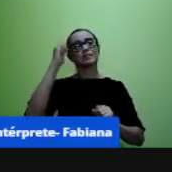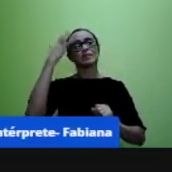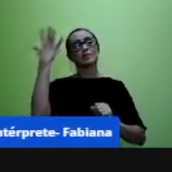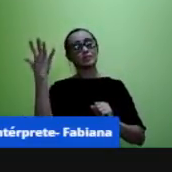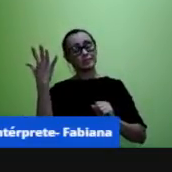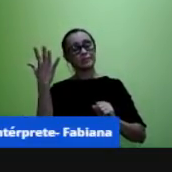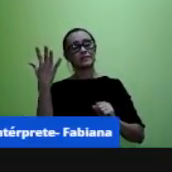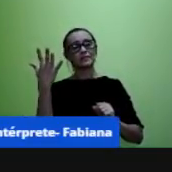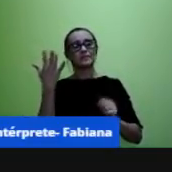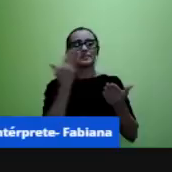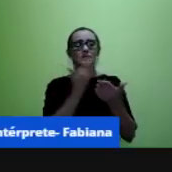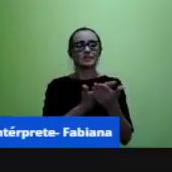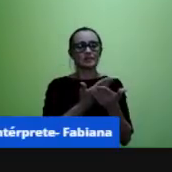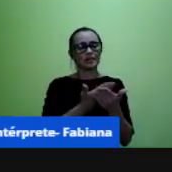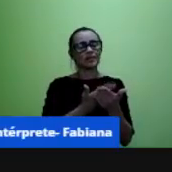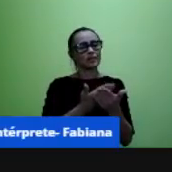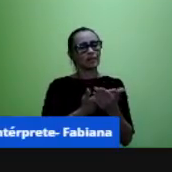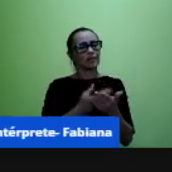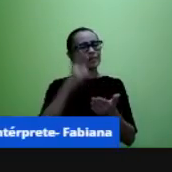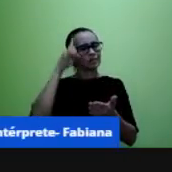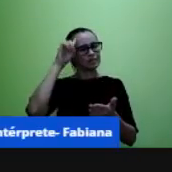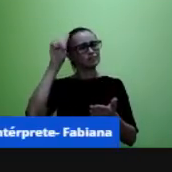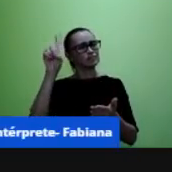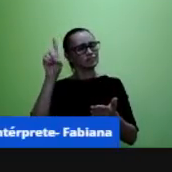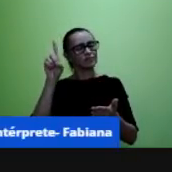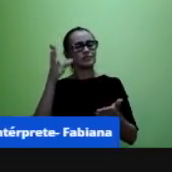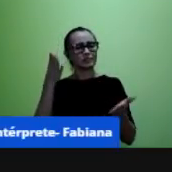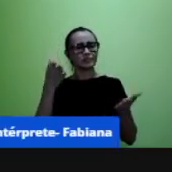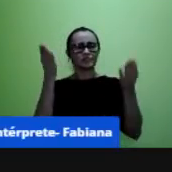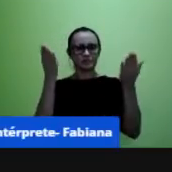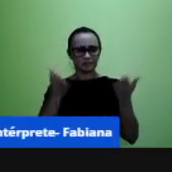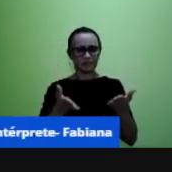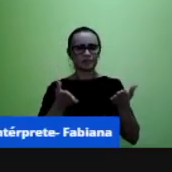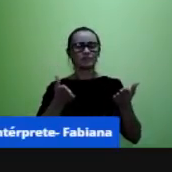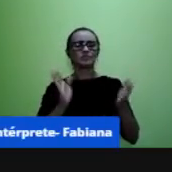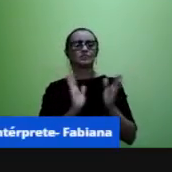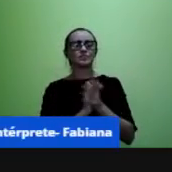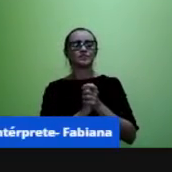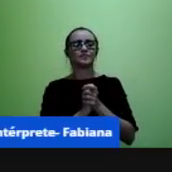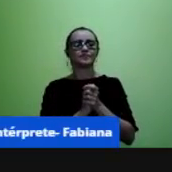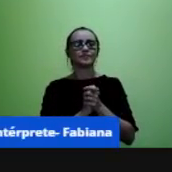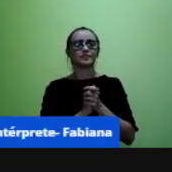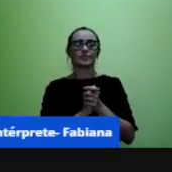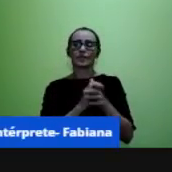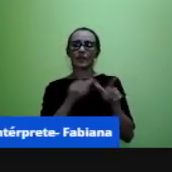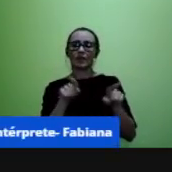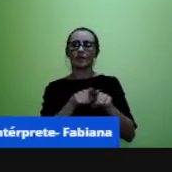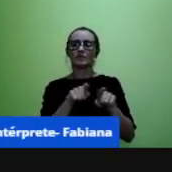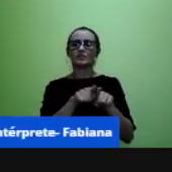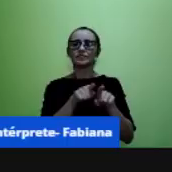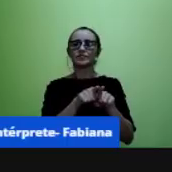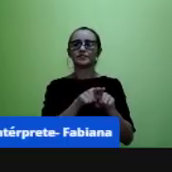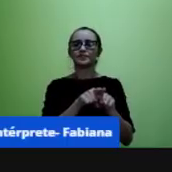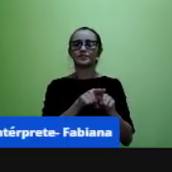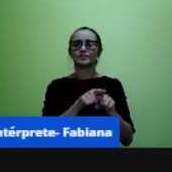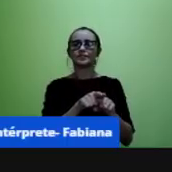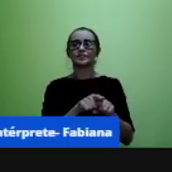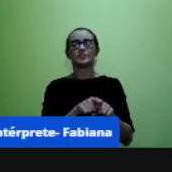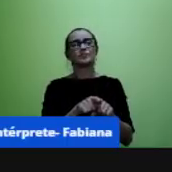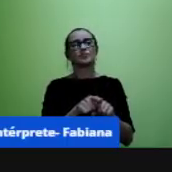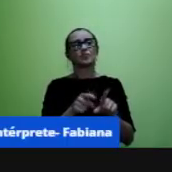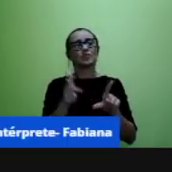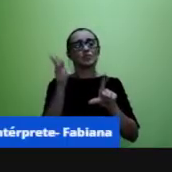né, na sua aula do dia? E em seguida também você pode realizar um vídeo, né? Um vídeo já de acordo